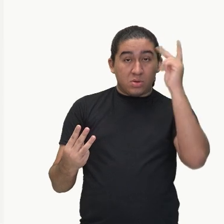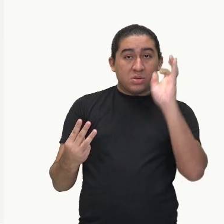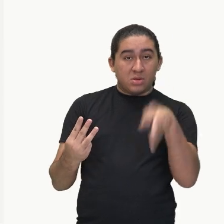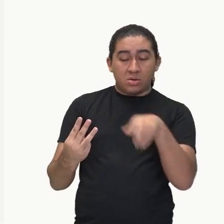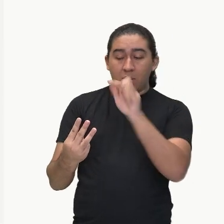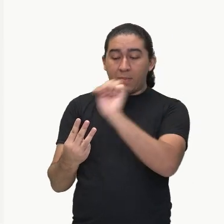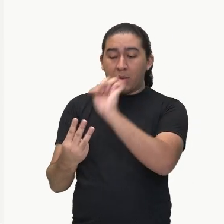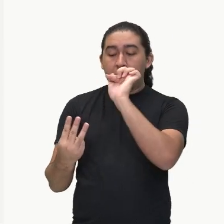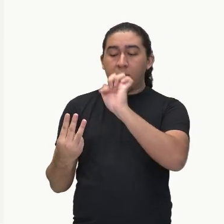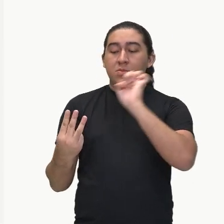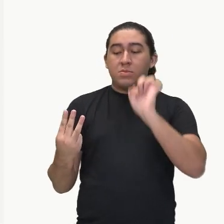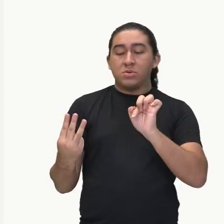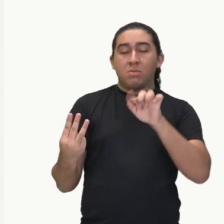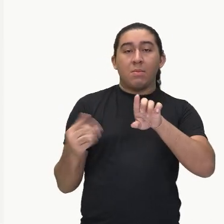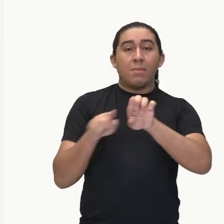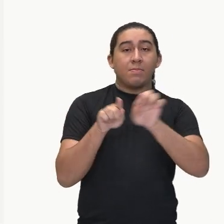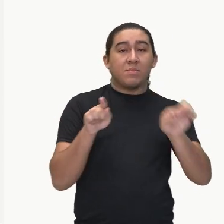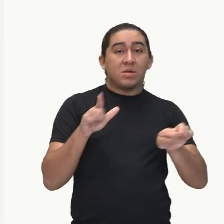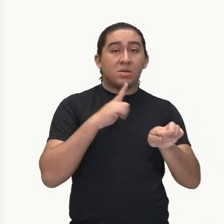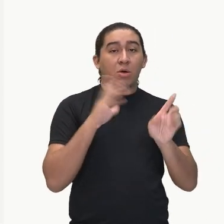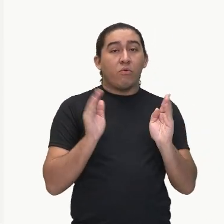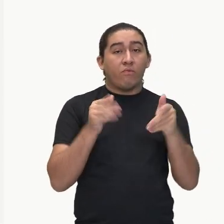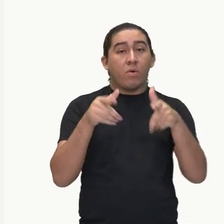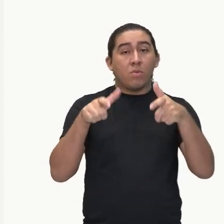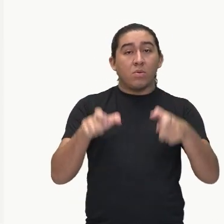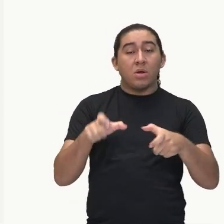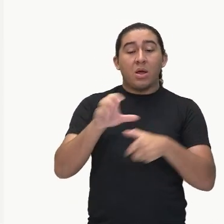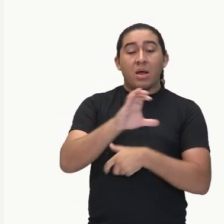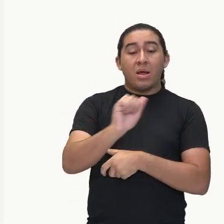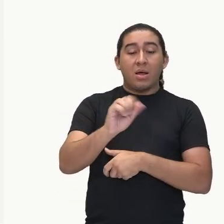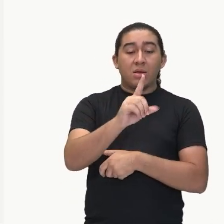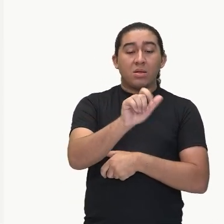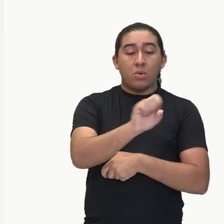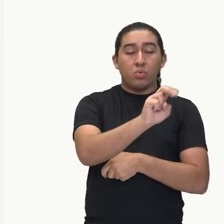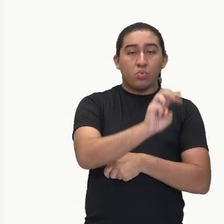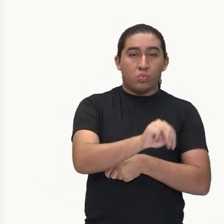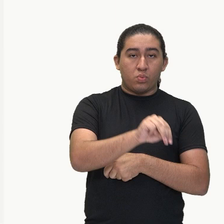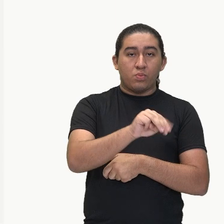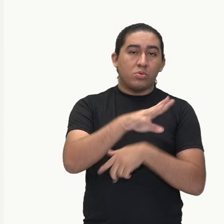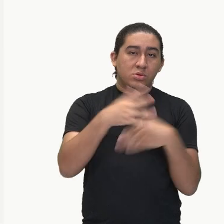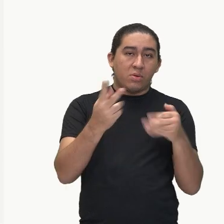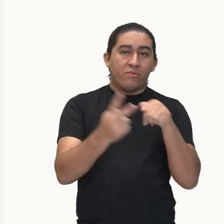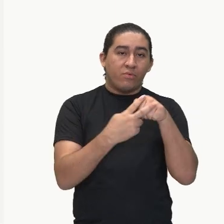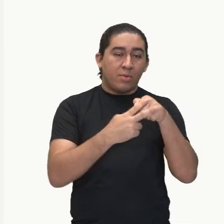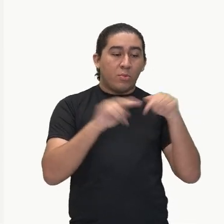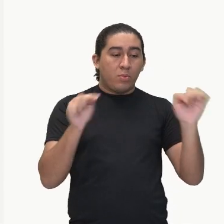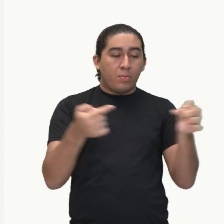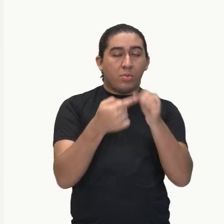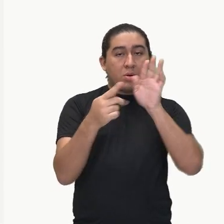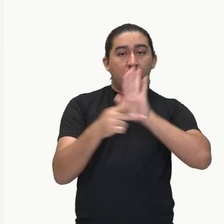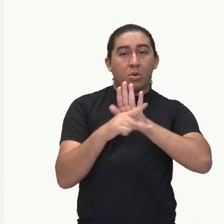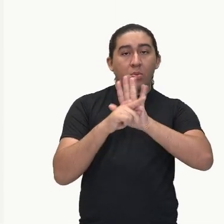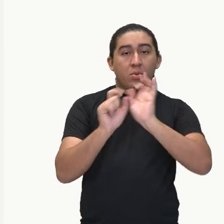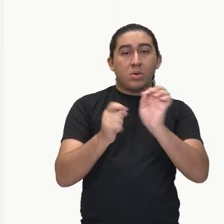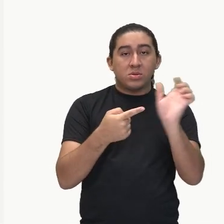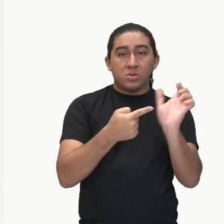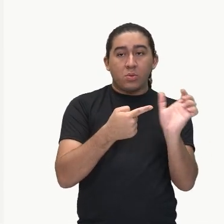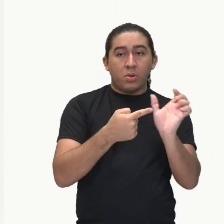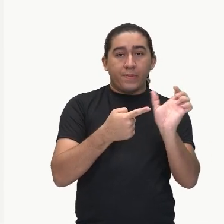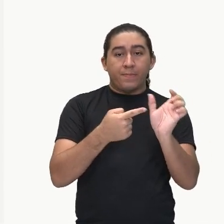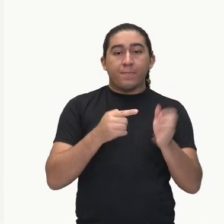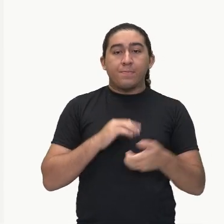professores, funcionários, mas eu especifiquei cada um. Aí o verbo vai ficar no